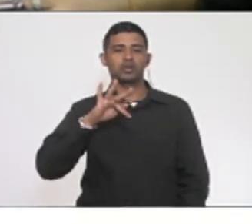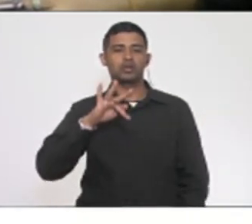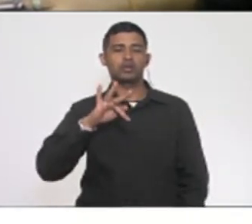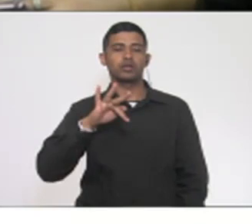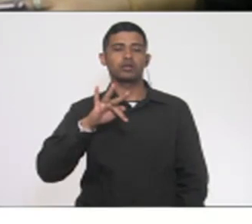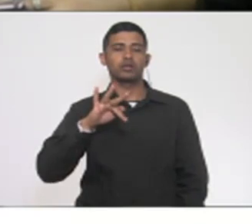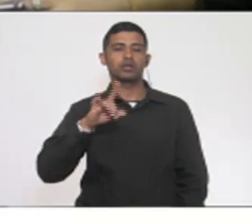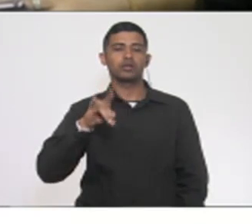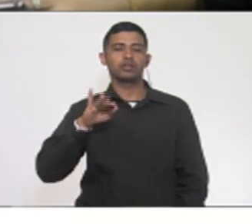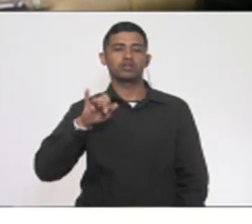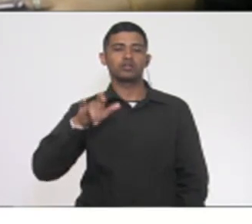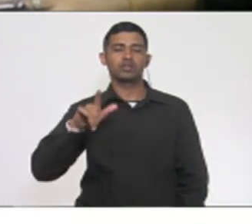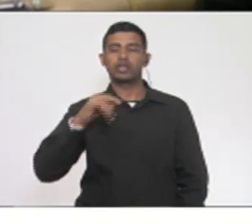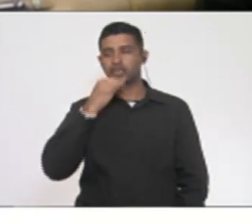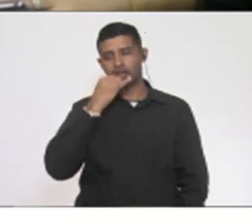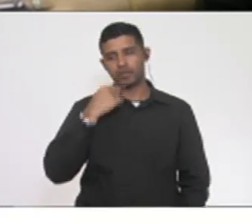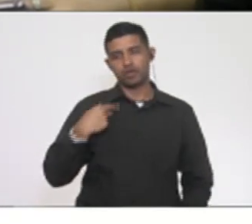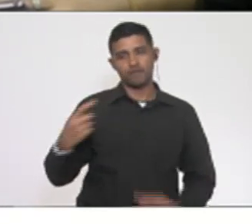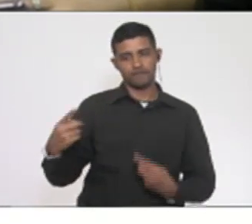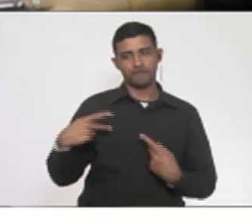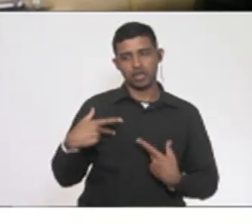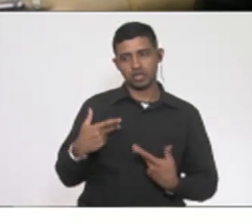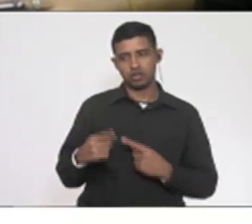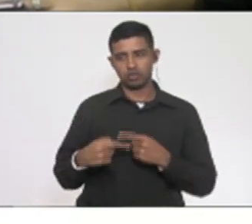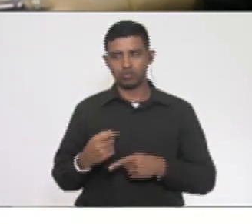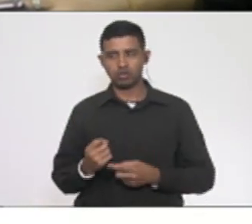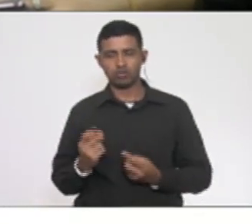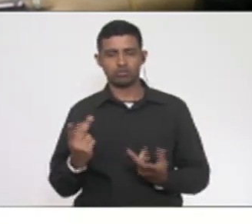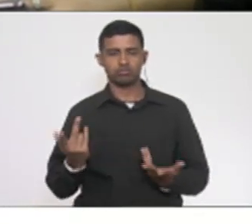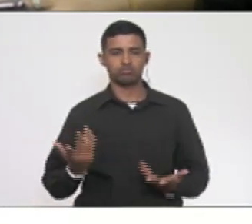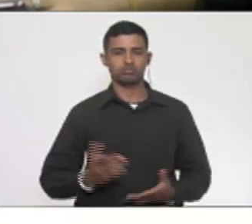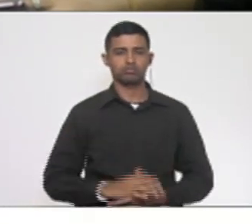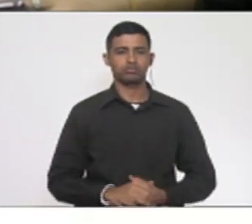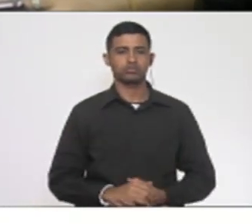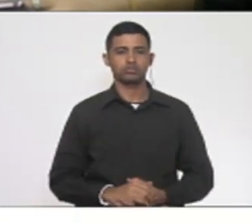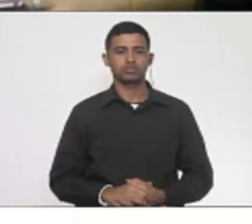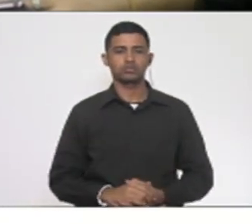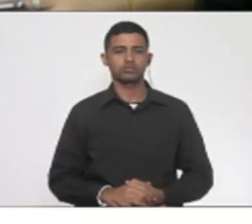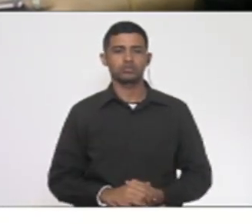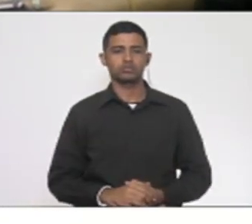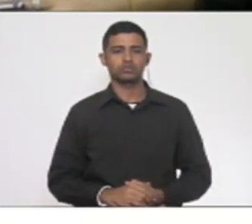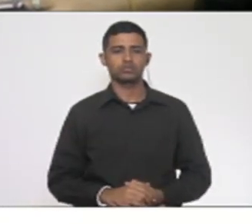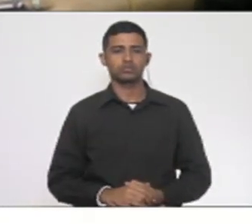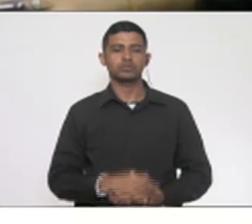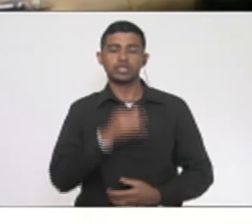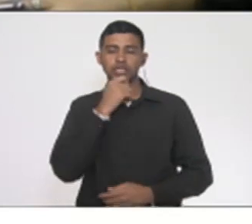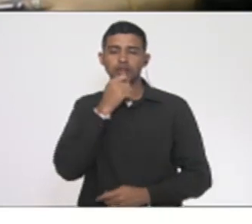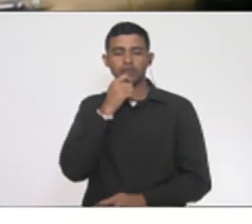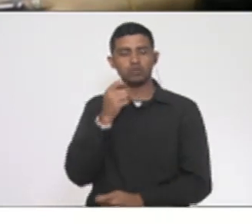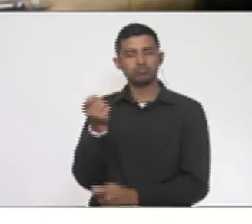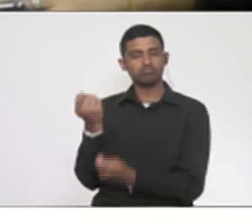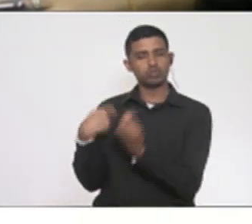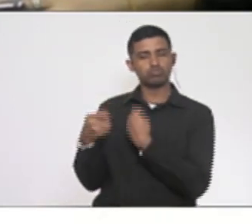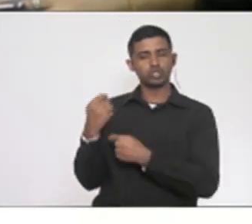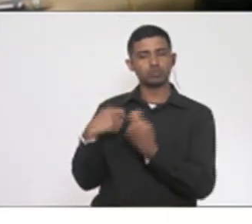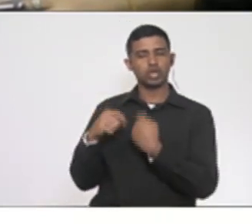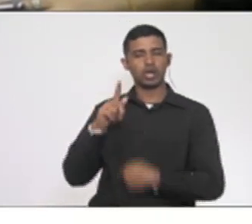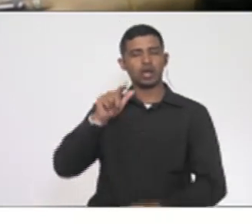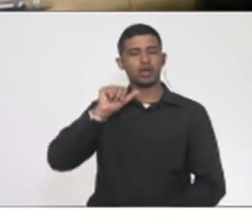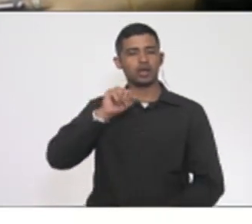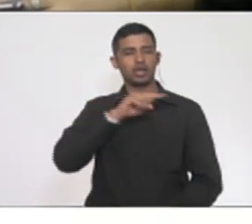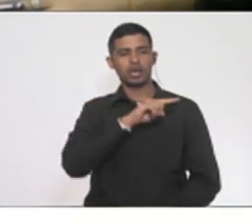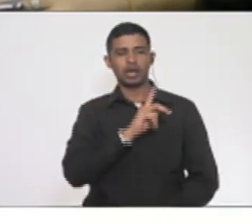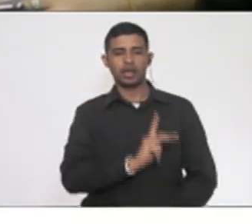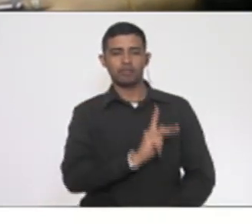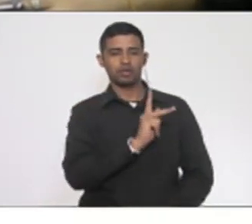Zé. Eu vender para mim mesmo, então eu não tenho muita... Quando ele vai negociar o gás, a